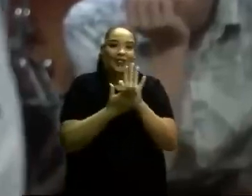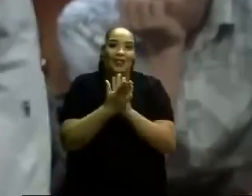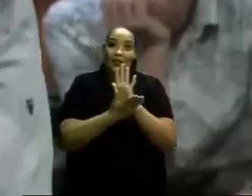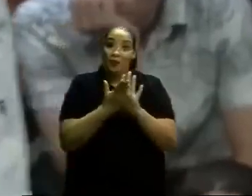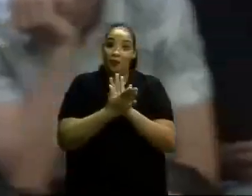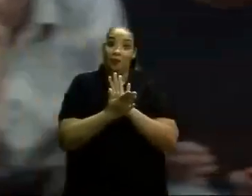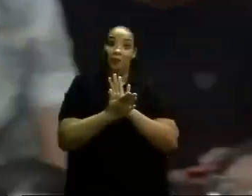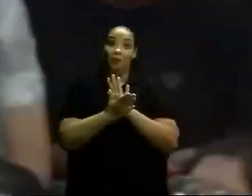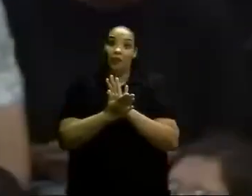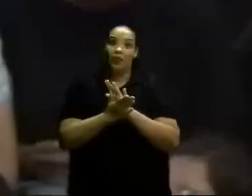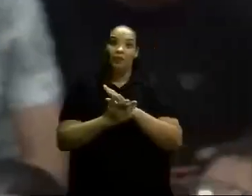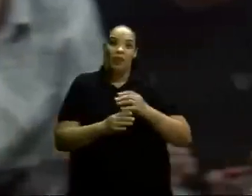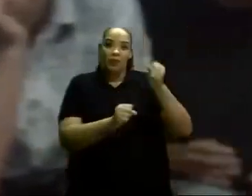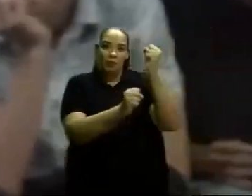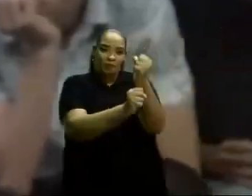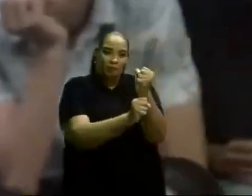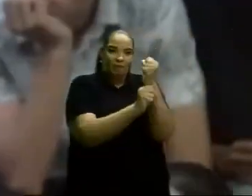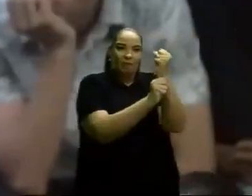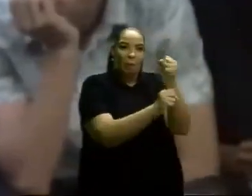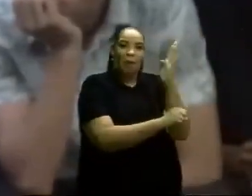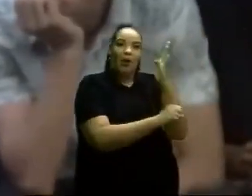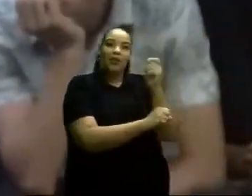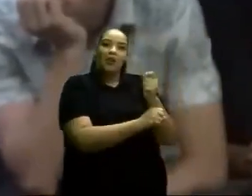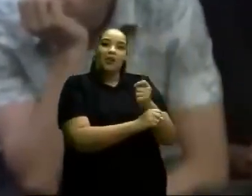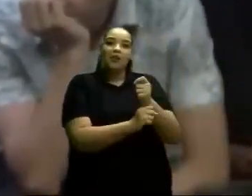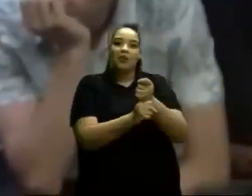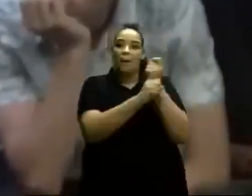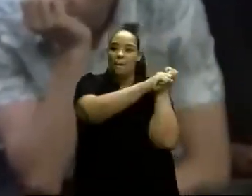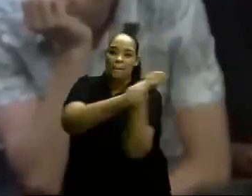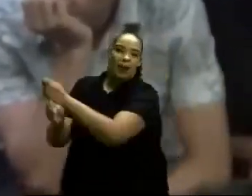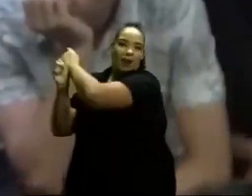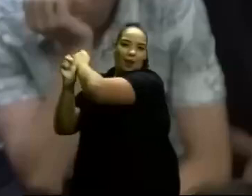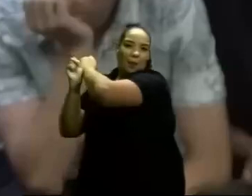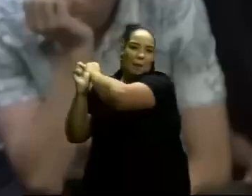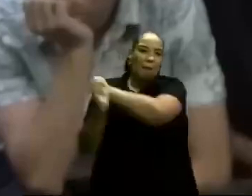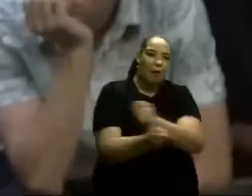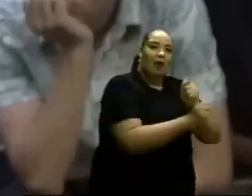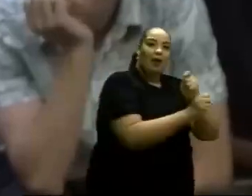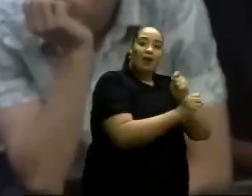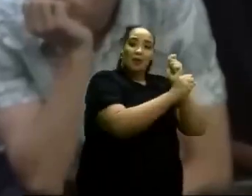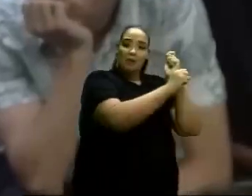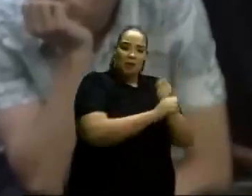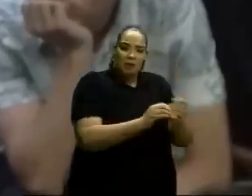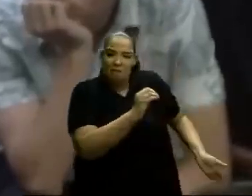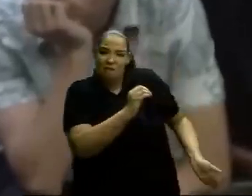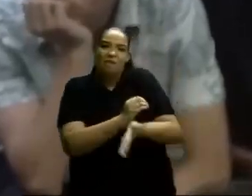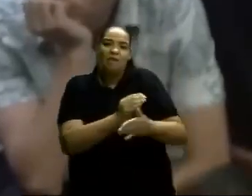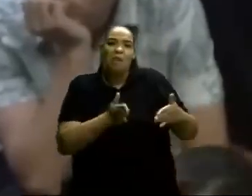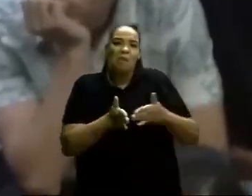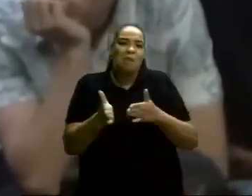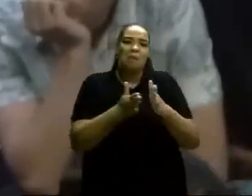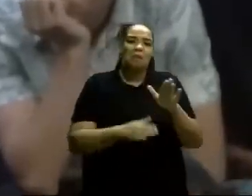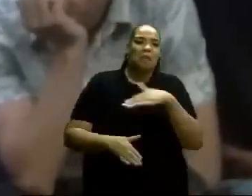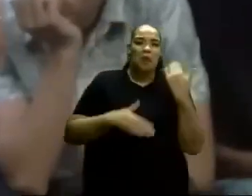Vem eles com a madeira na mão, pau no primeiro, pau no segundo, vala nos corpos, bora nele, bora